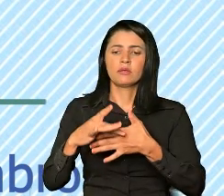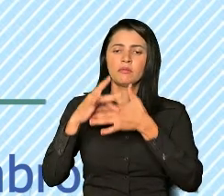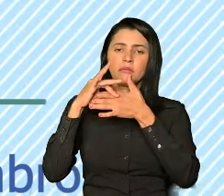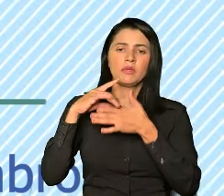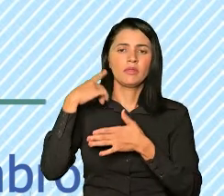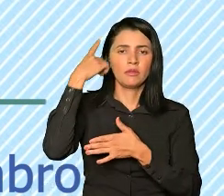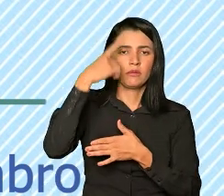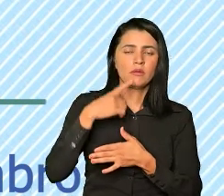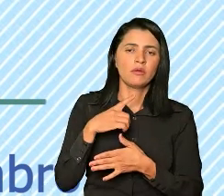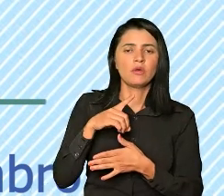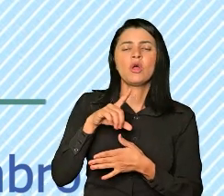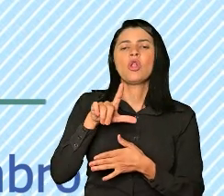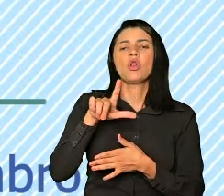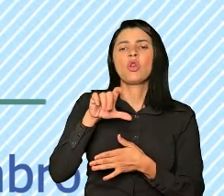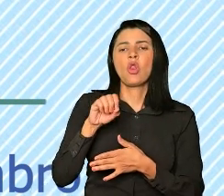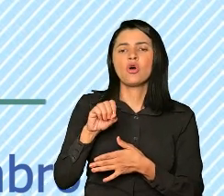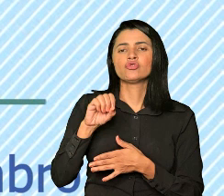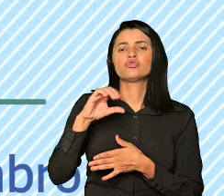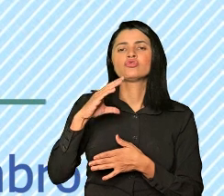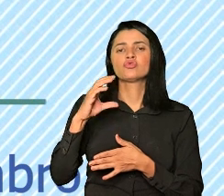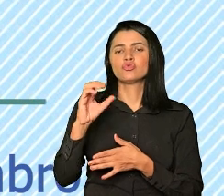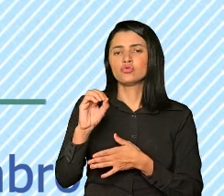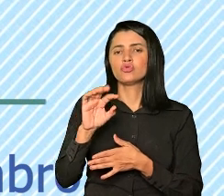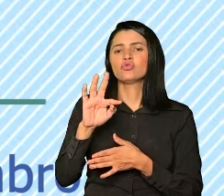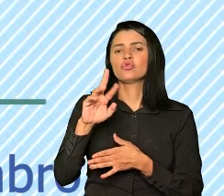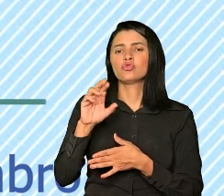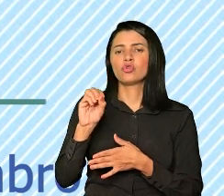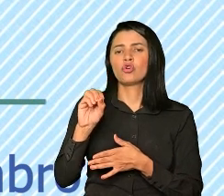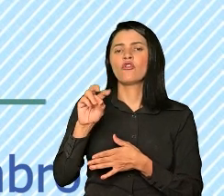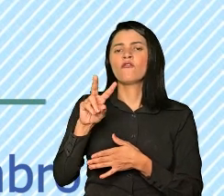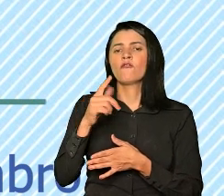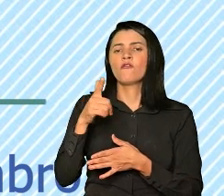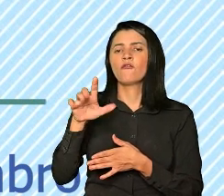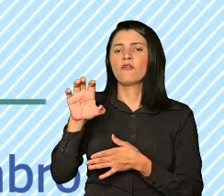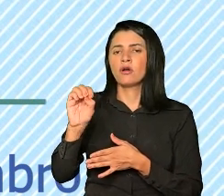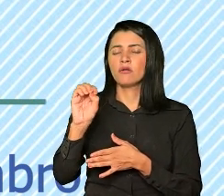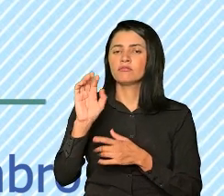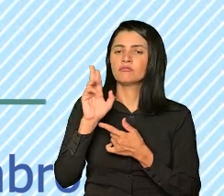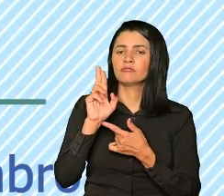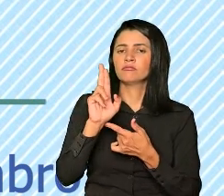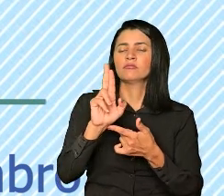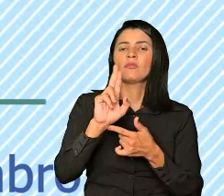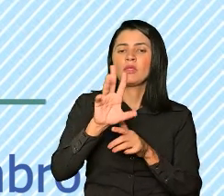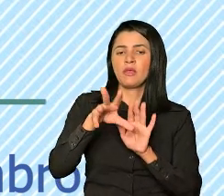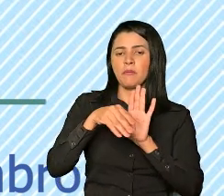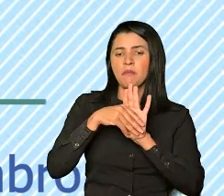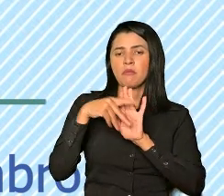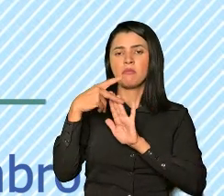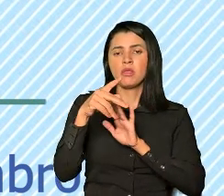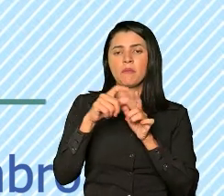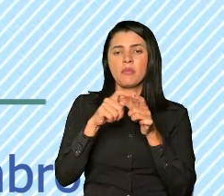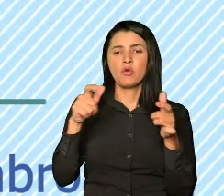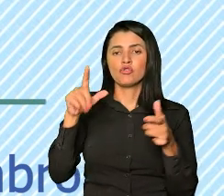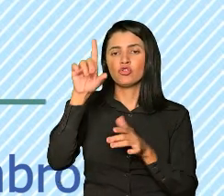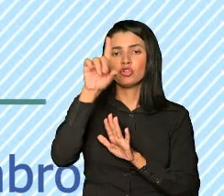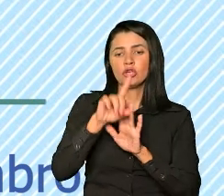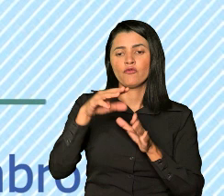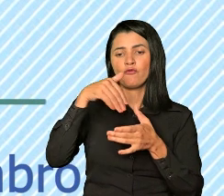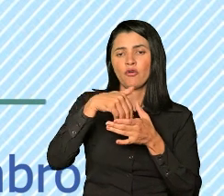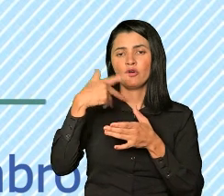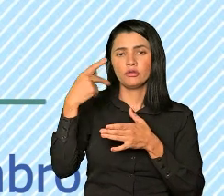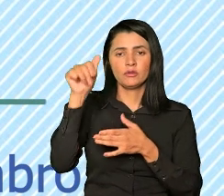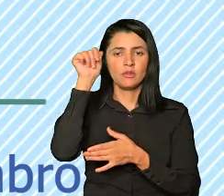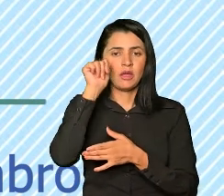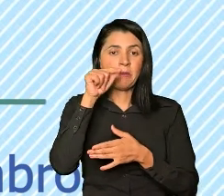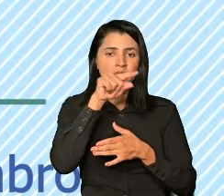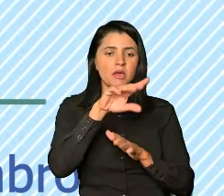deputado Lopes Trovão, que representou uma emenda ampliando o direito de voto às mulheres. Só que essa emenda foi